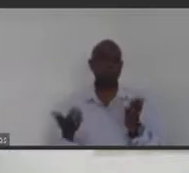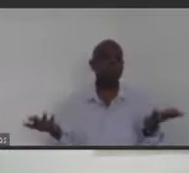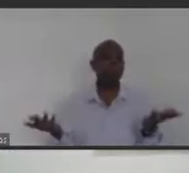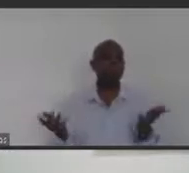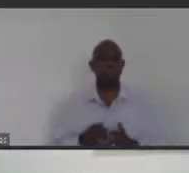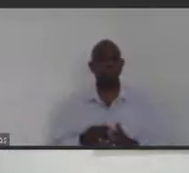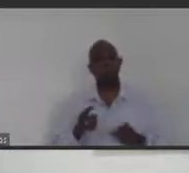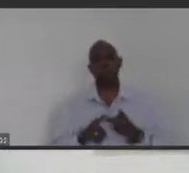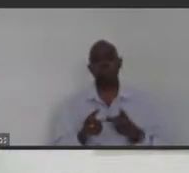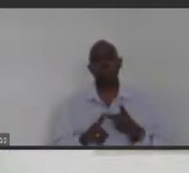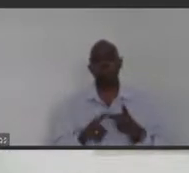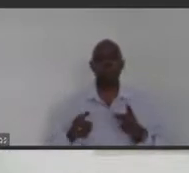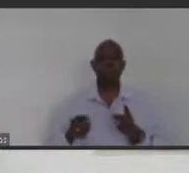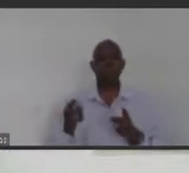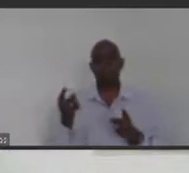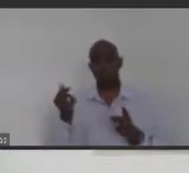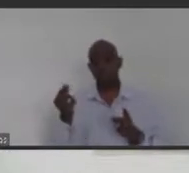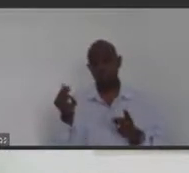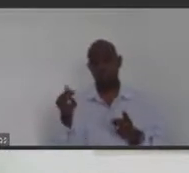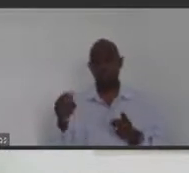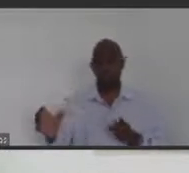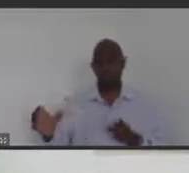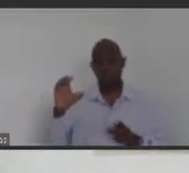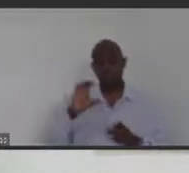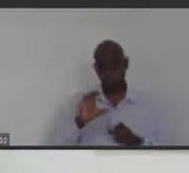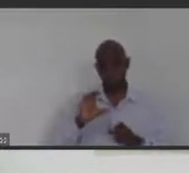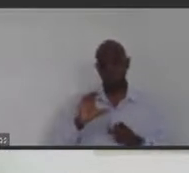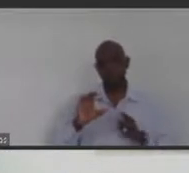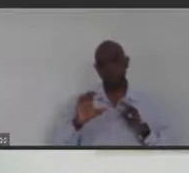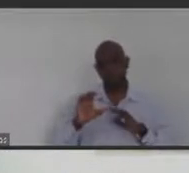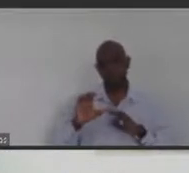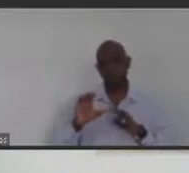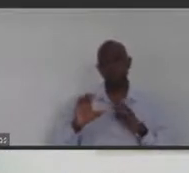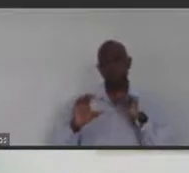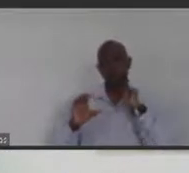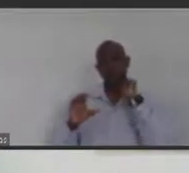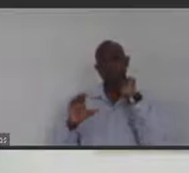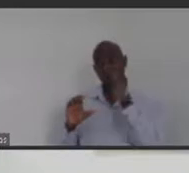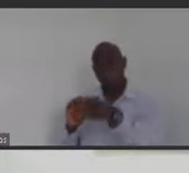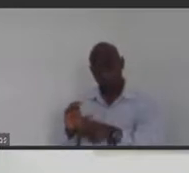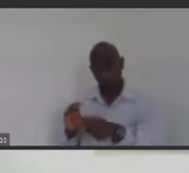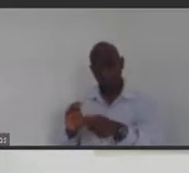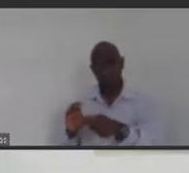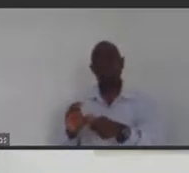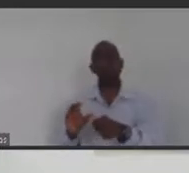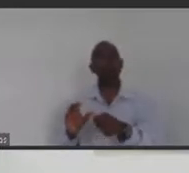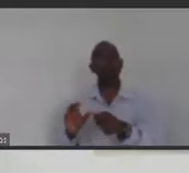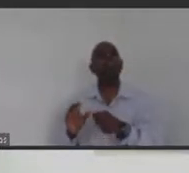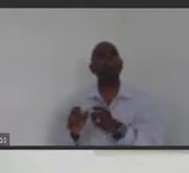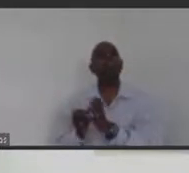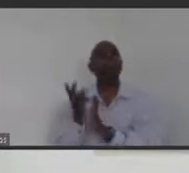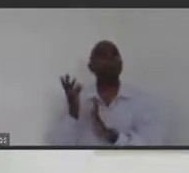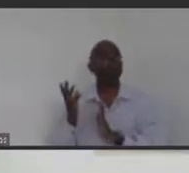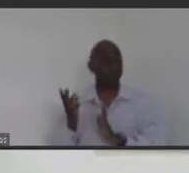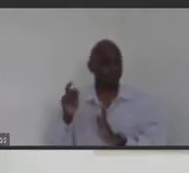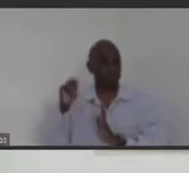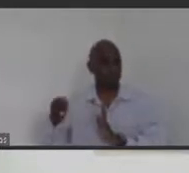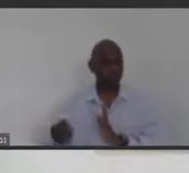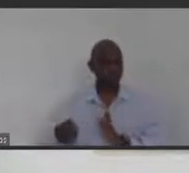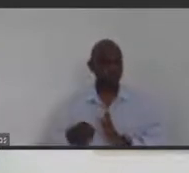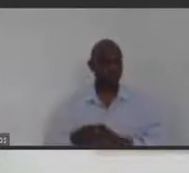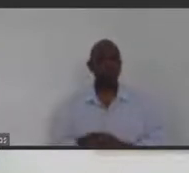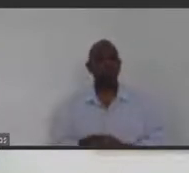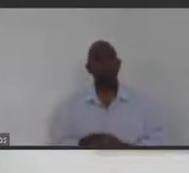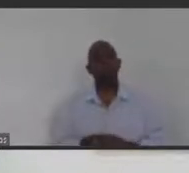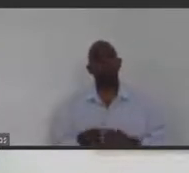Segundo, deste valor total, quanto já foi pago para a empresa Odebrecht BRK Ambiental até o presente momento?